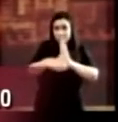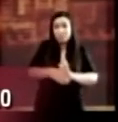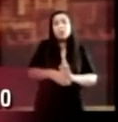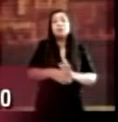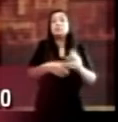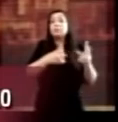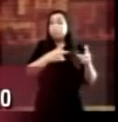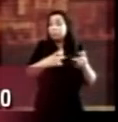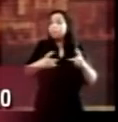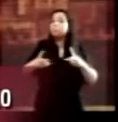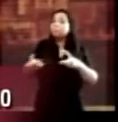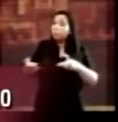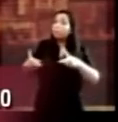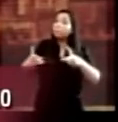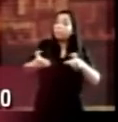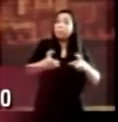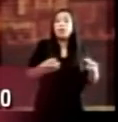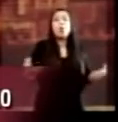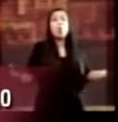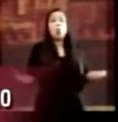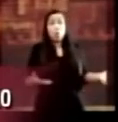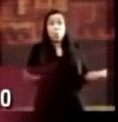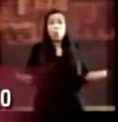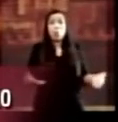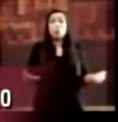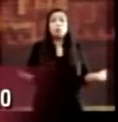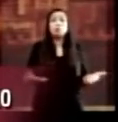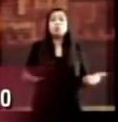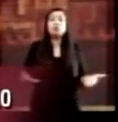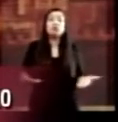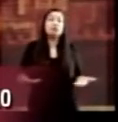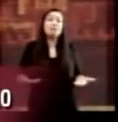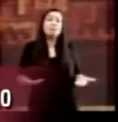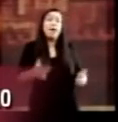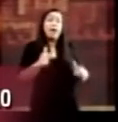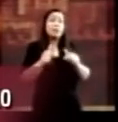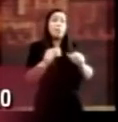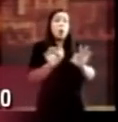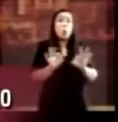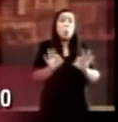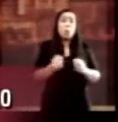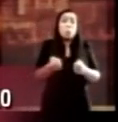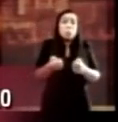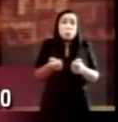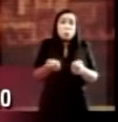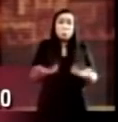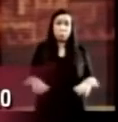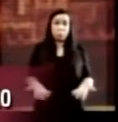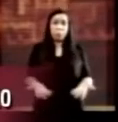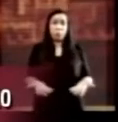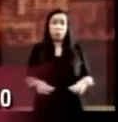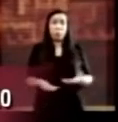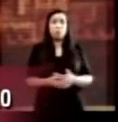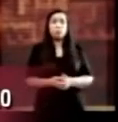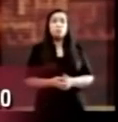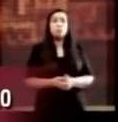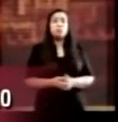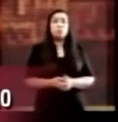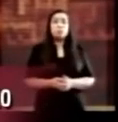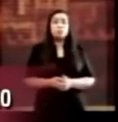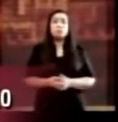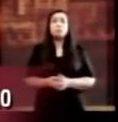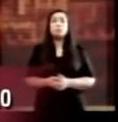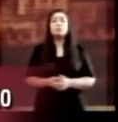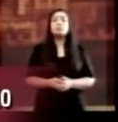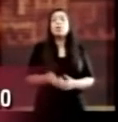eles foram percebendo e hoje eles nos dão muito pouco trabalho, muito pouco é uma